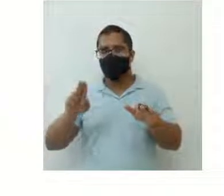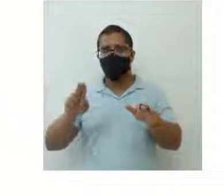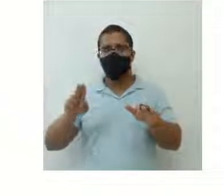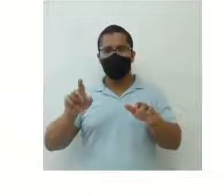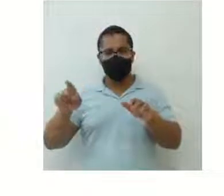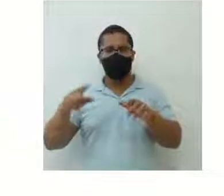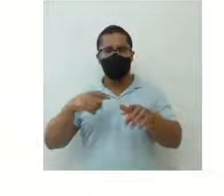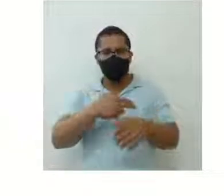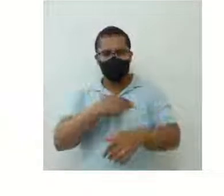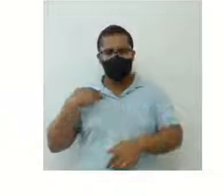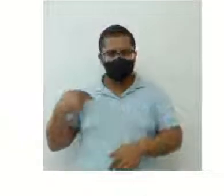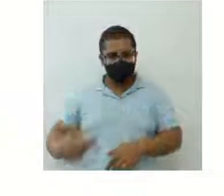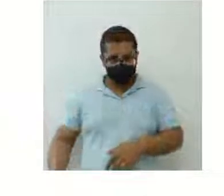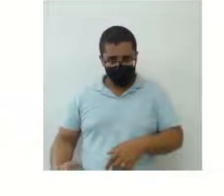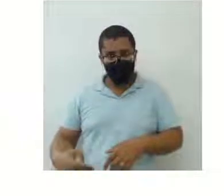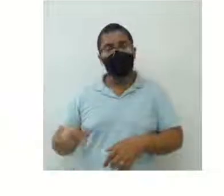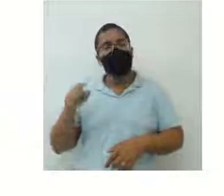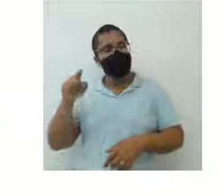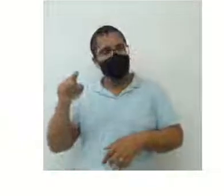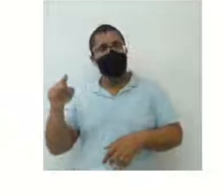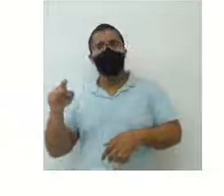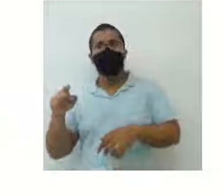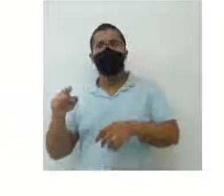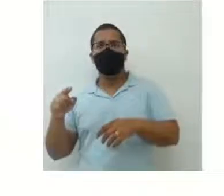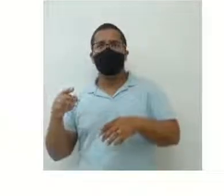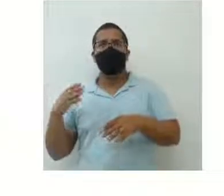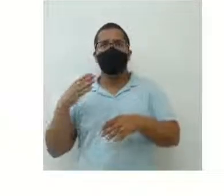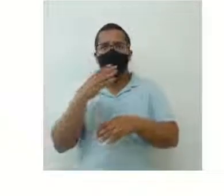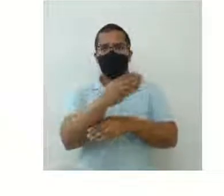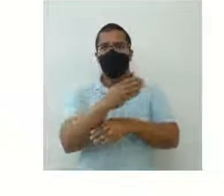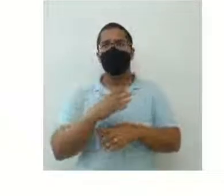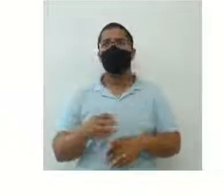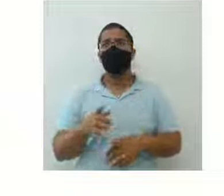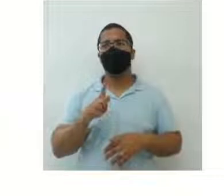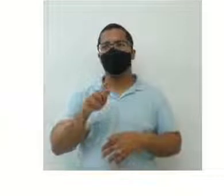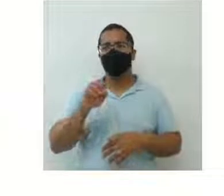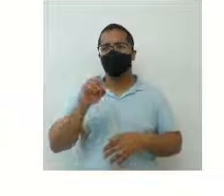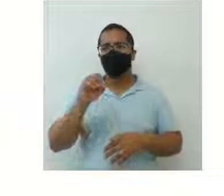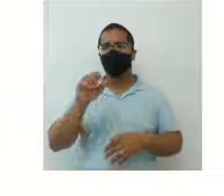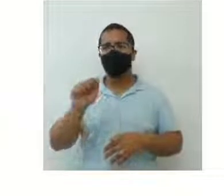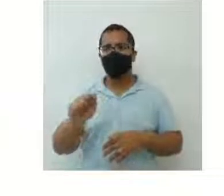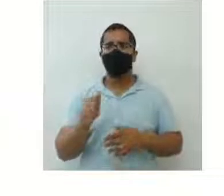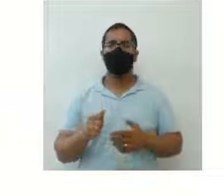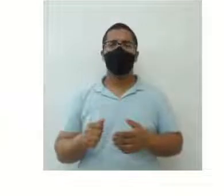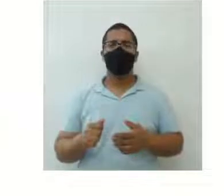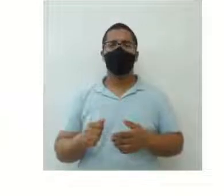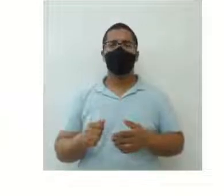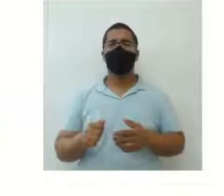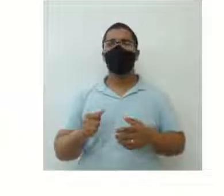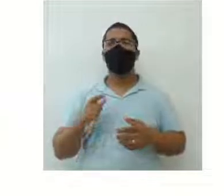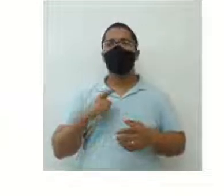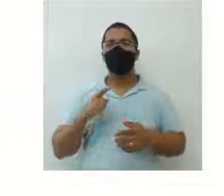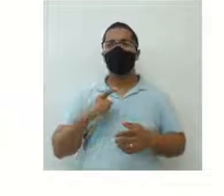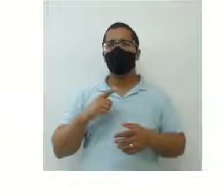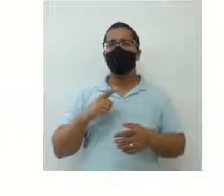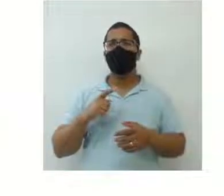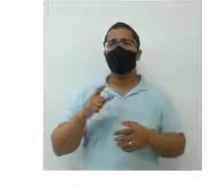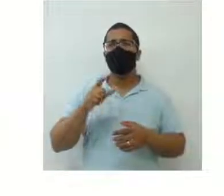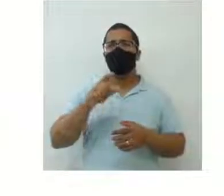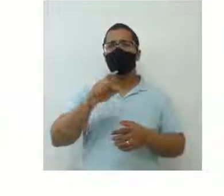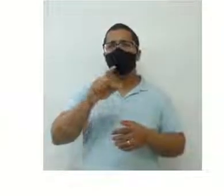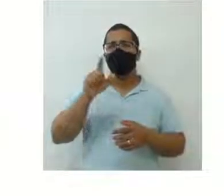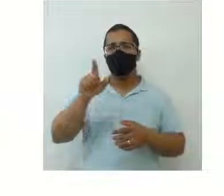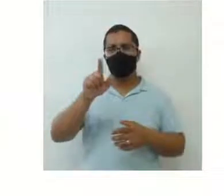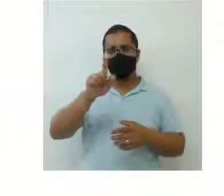Timor, a Indonésia, é isso, Goa, né, Damão e Diu, na Índia,